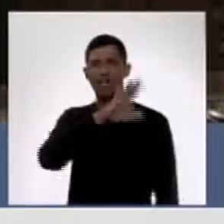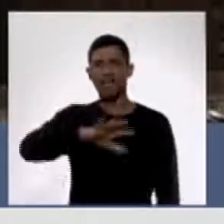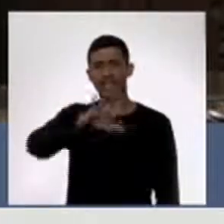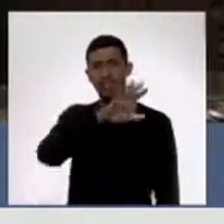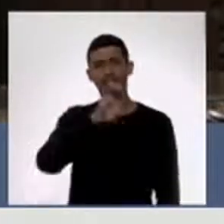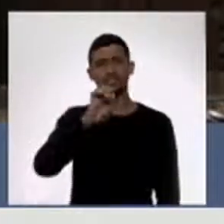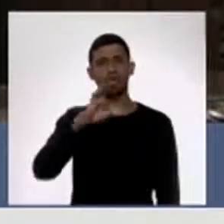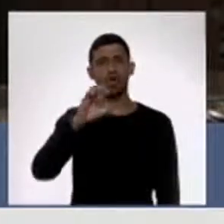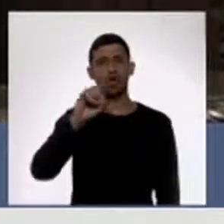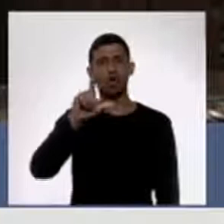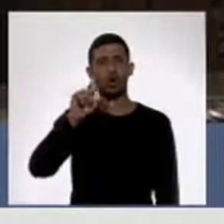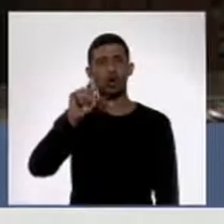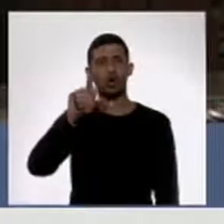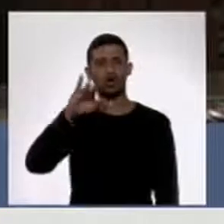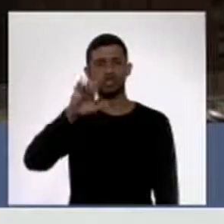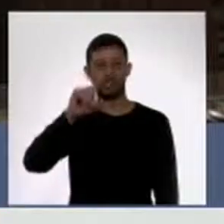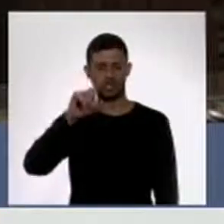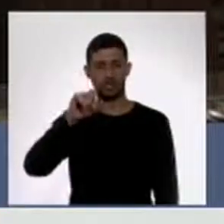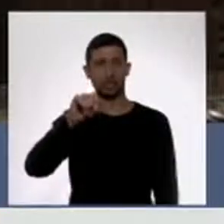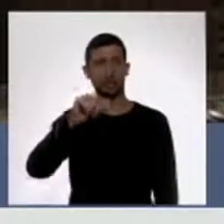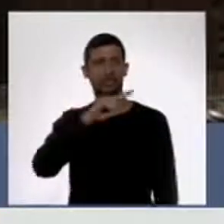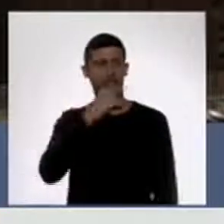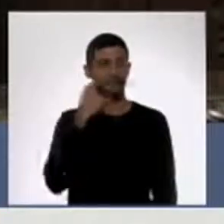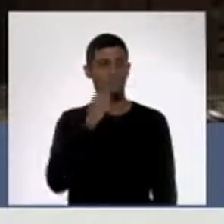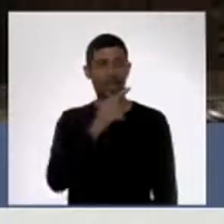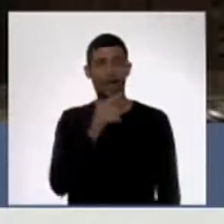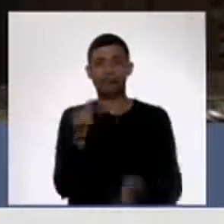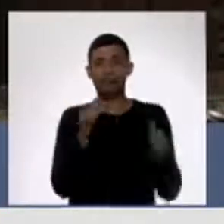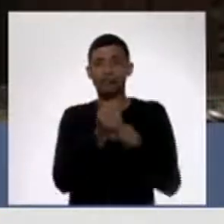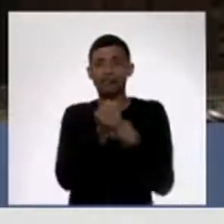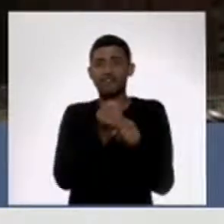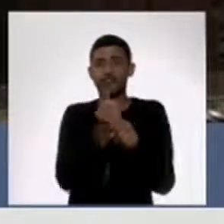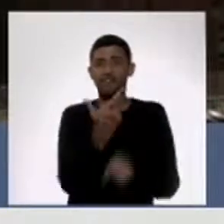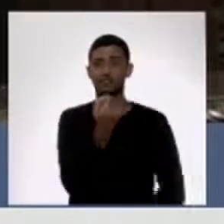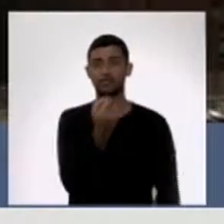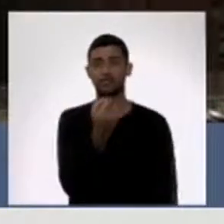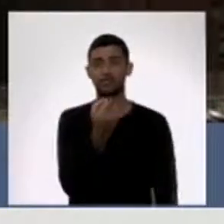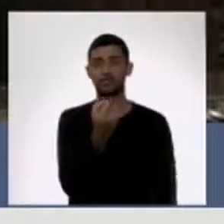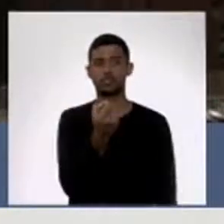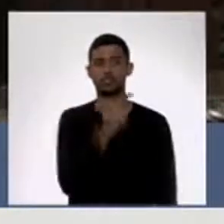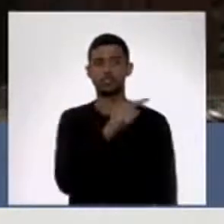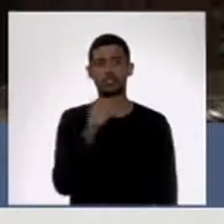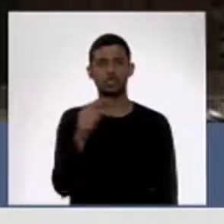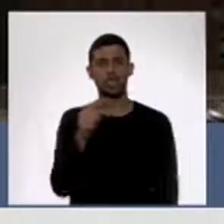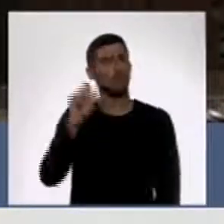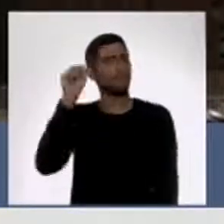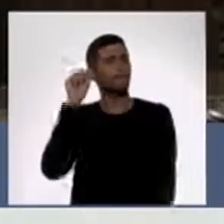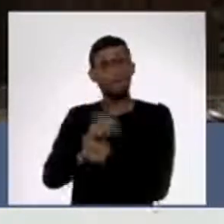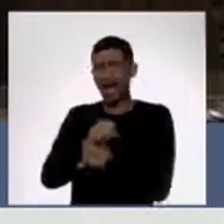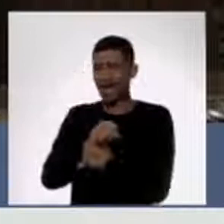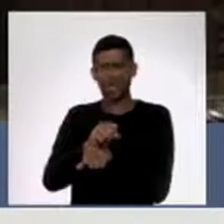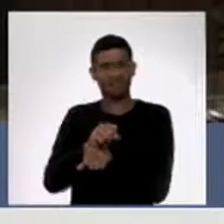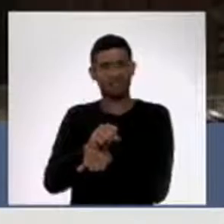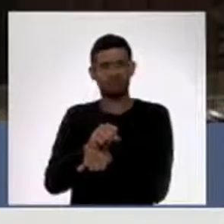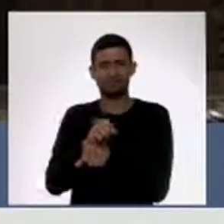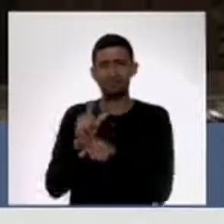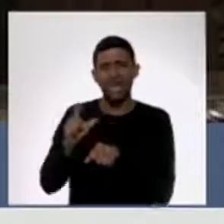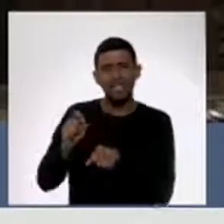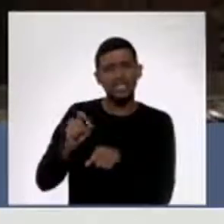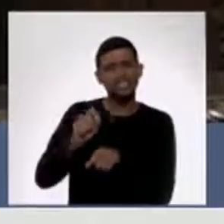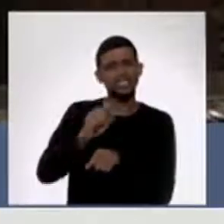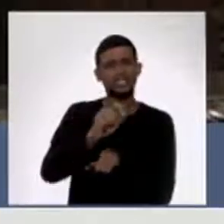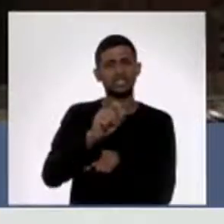há quase 20 anos elimina a figura do atravessador, entregando